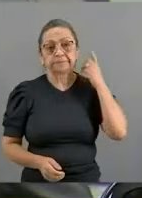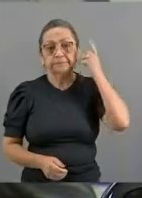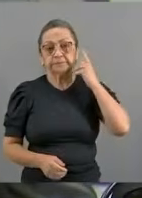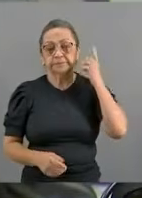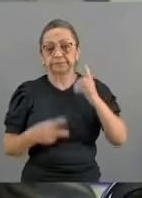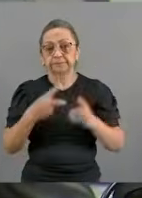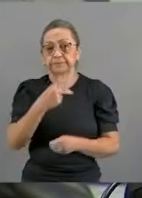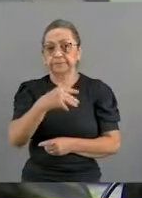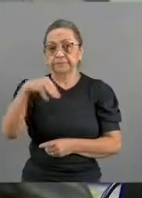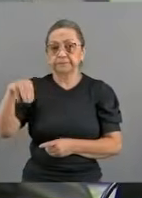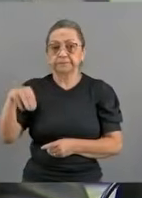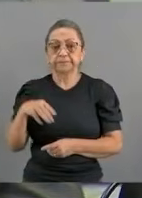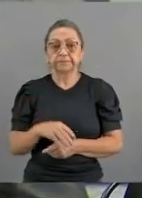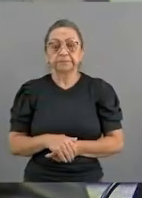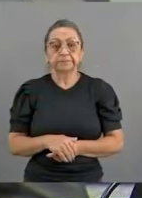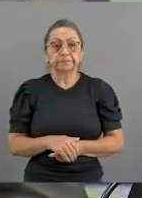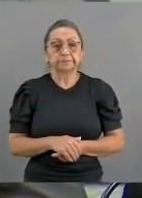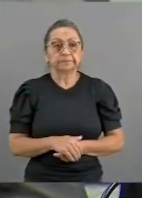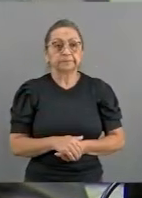Senhor presidente,